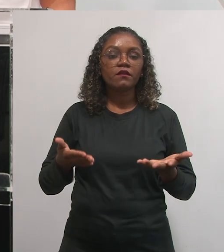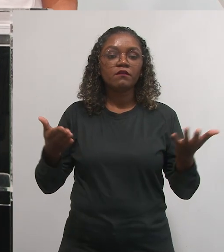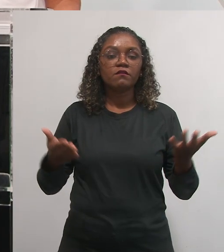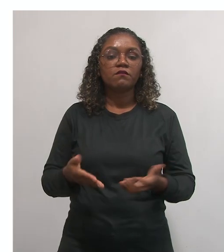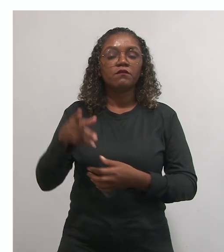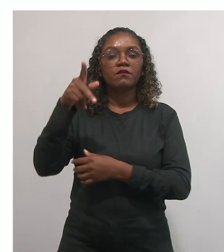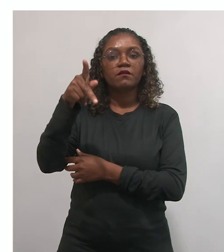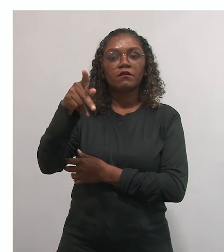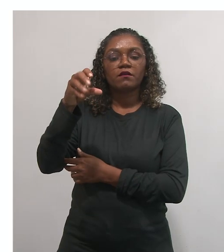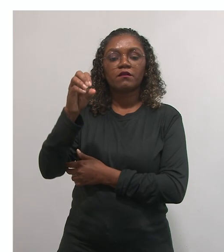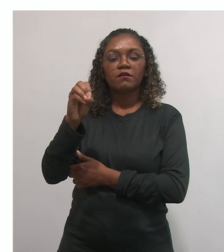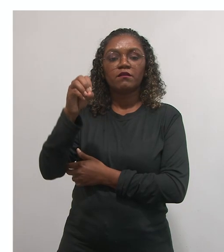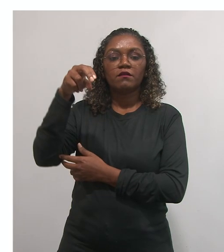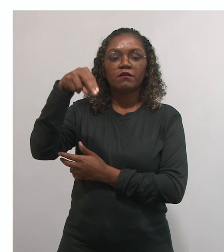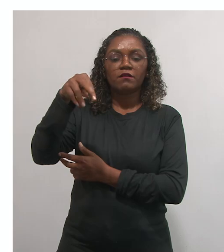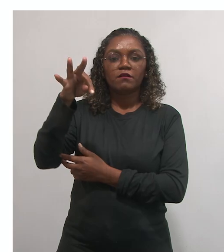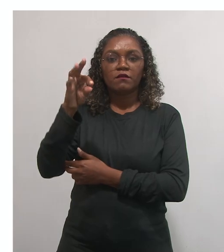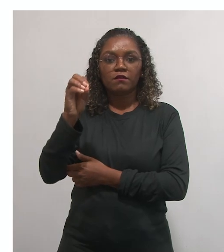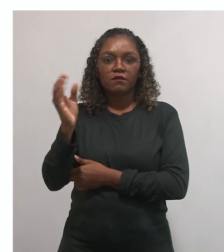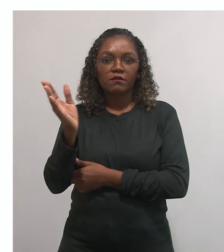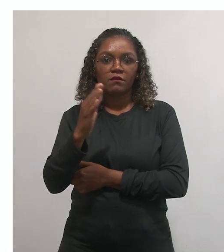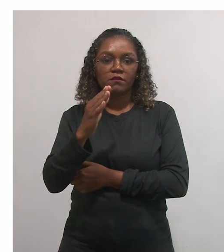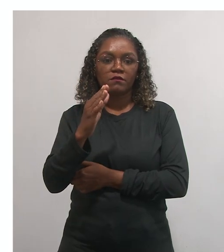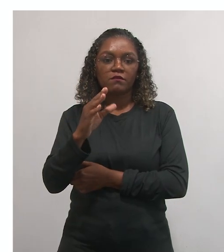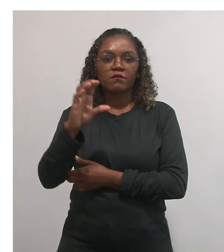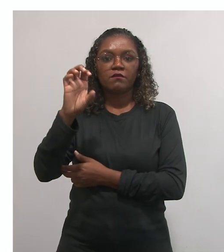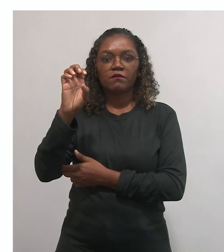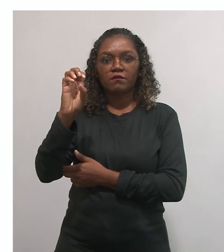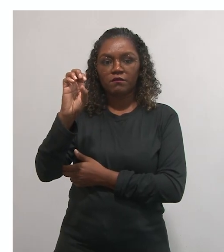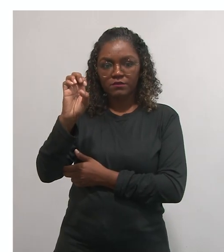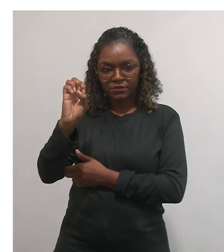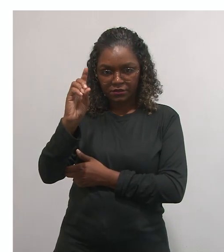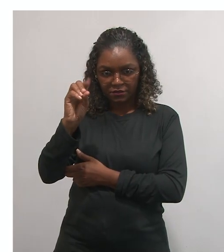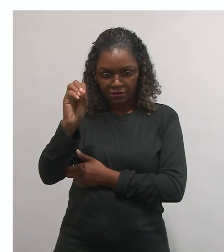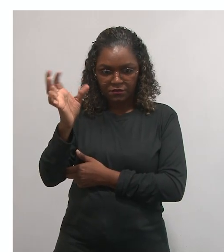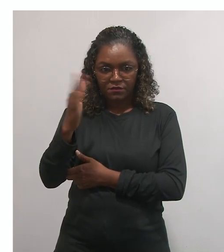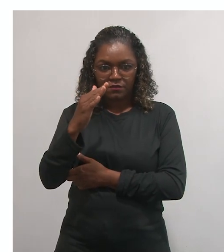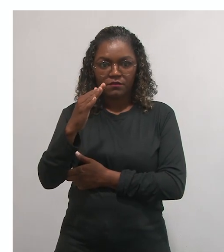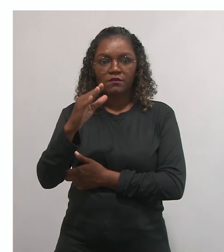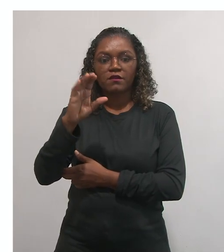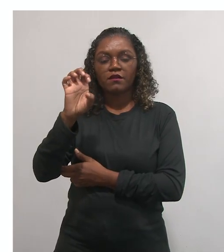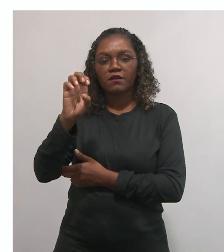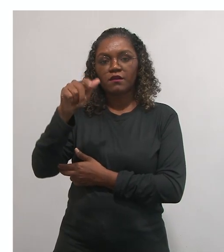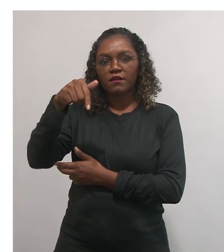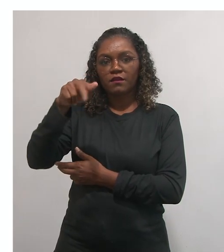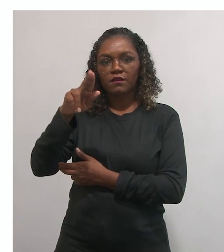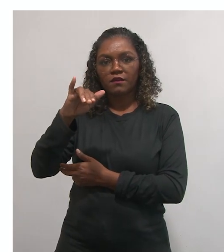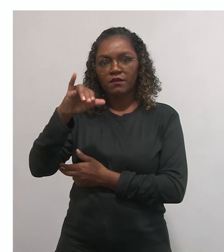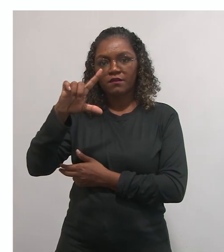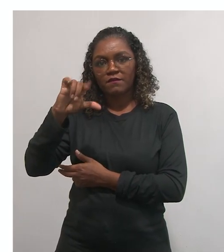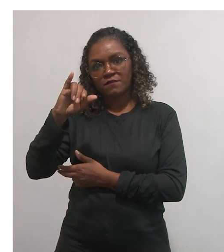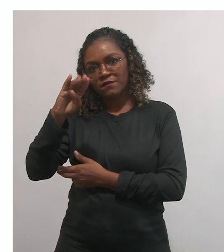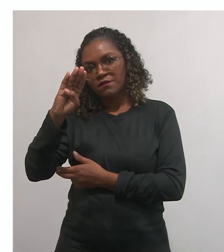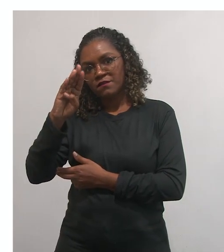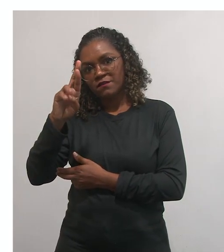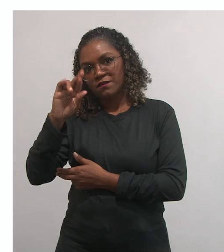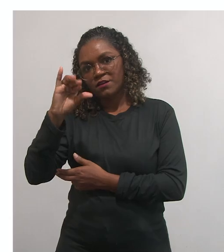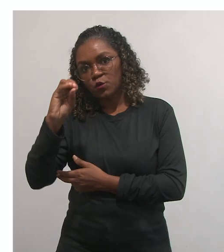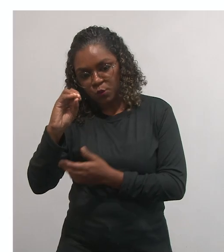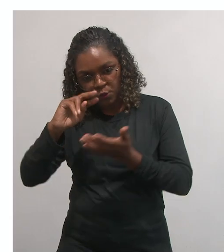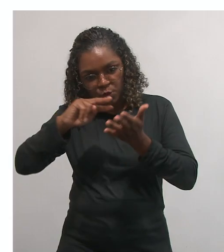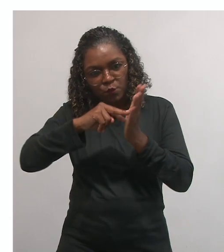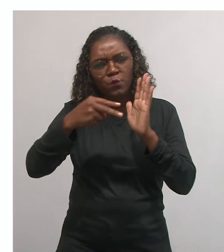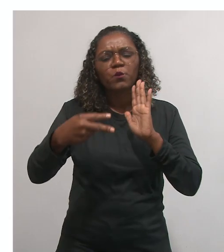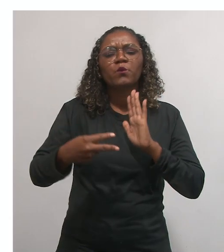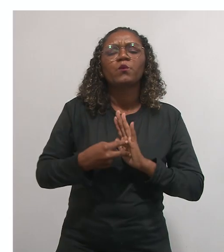agora nós vamos a partir do momento que a gente calcula a margem de contribuição ponderada a gente pode calcular o ponto de